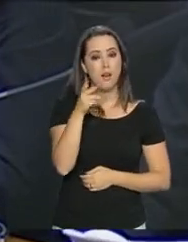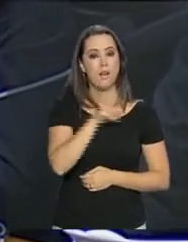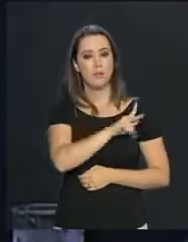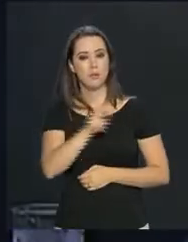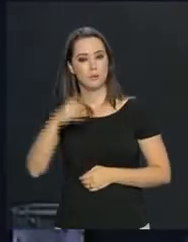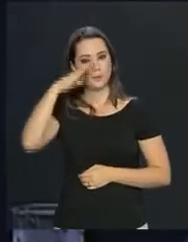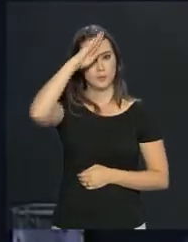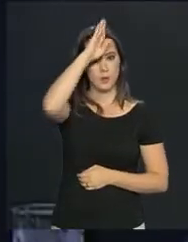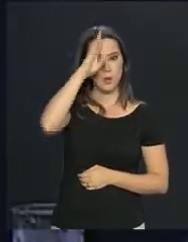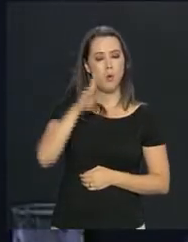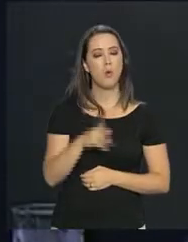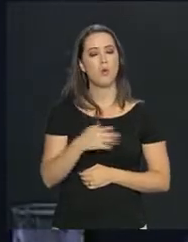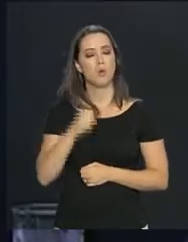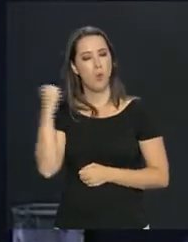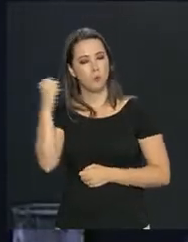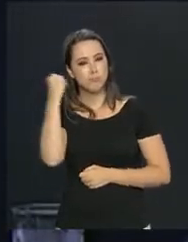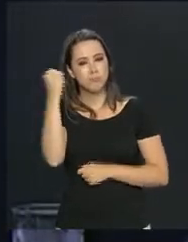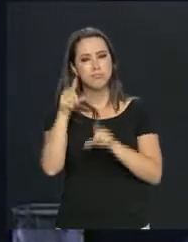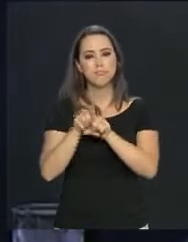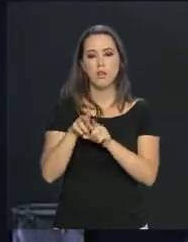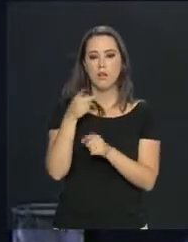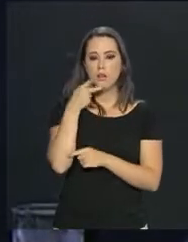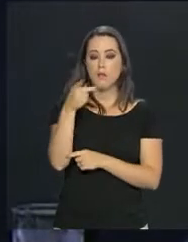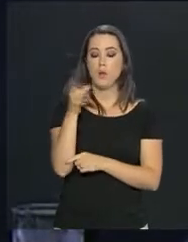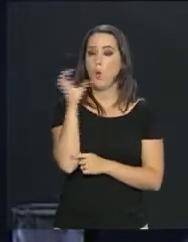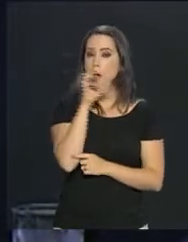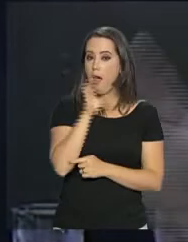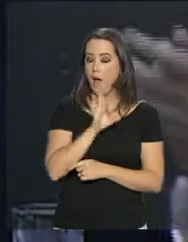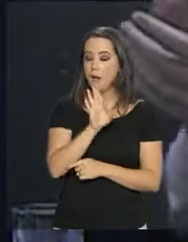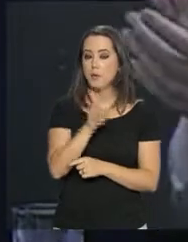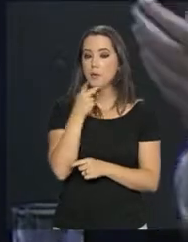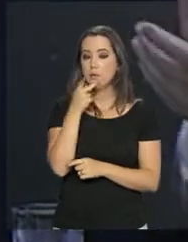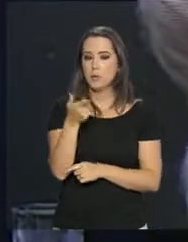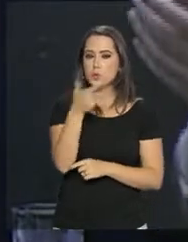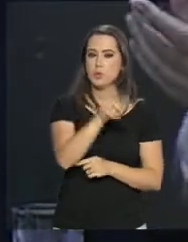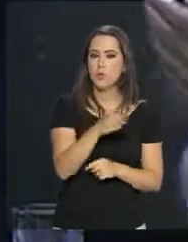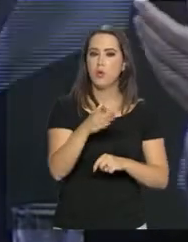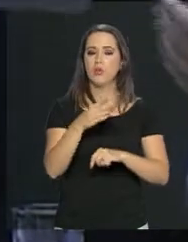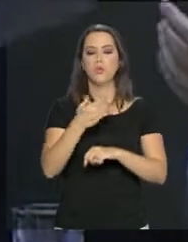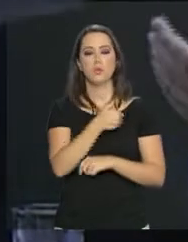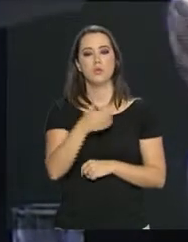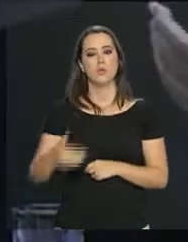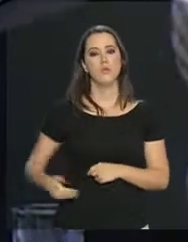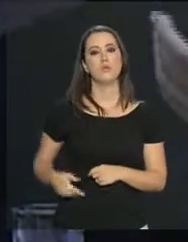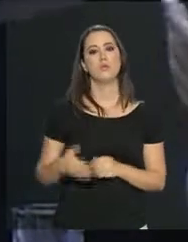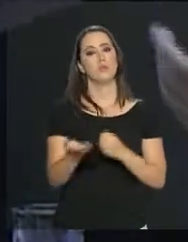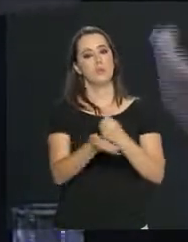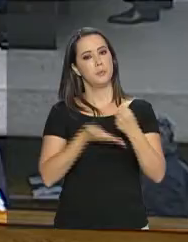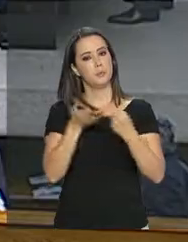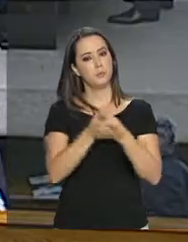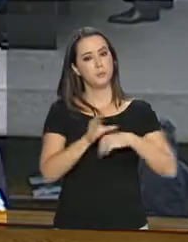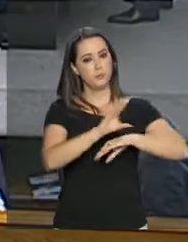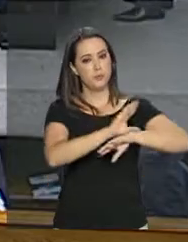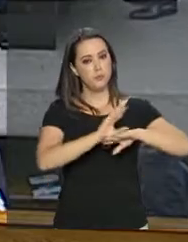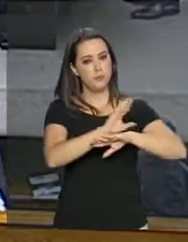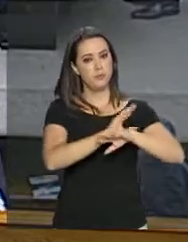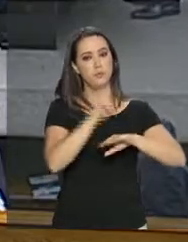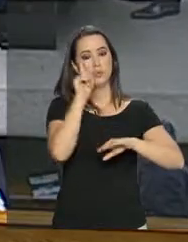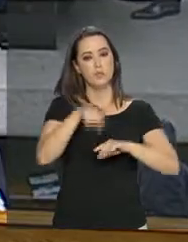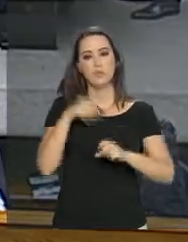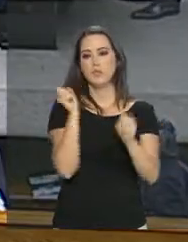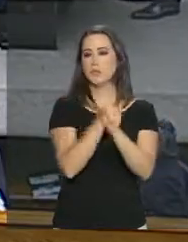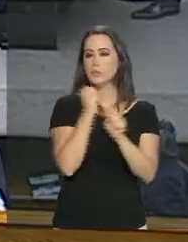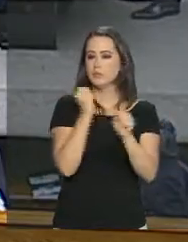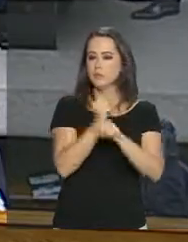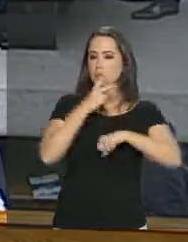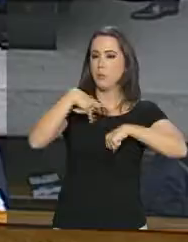e num rápido discurso falou mais uma vez que seu governo será baseado na constituição e que quer construir um